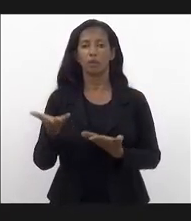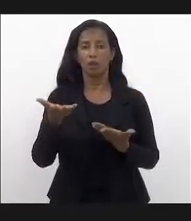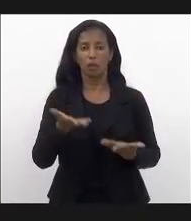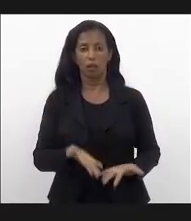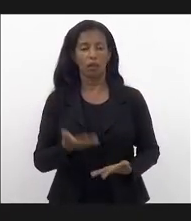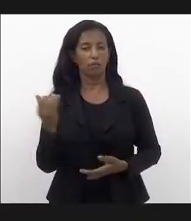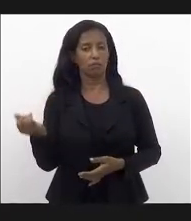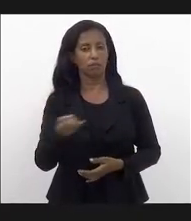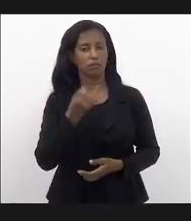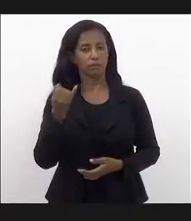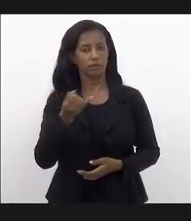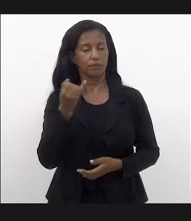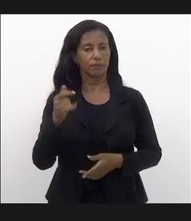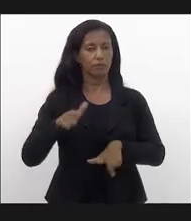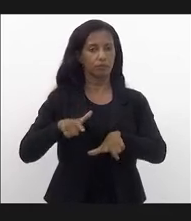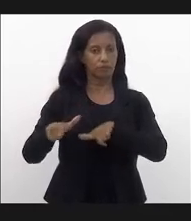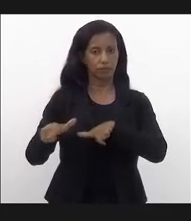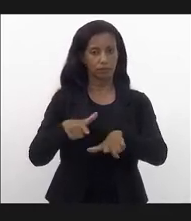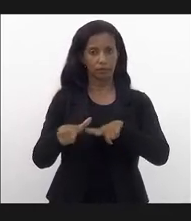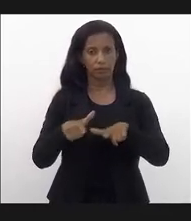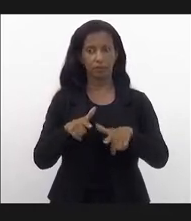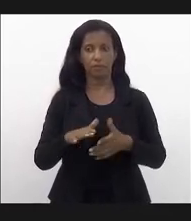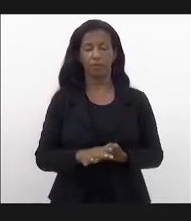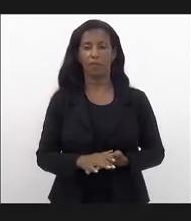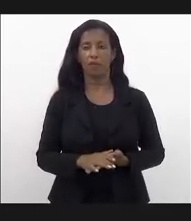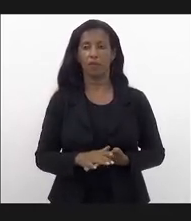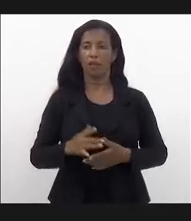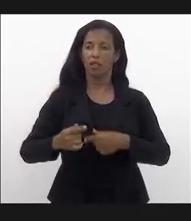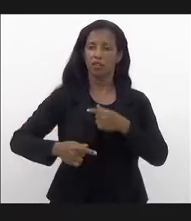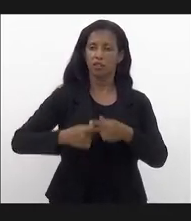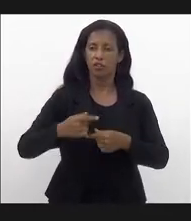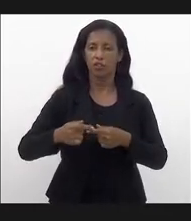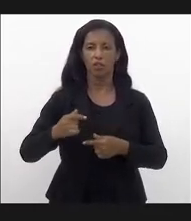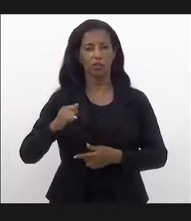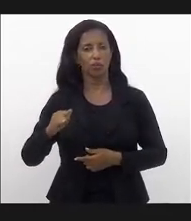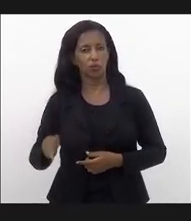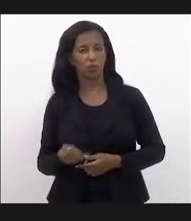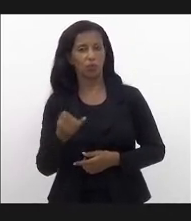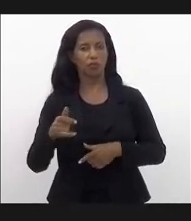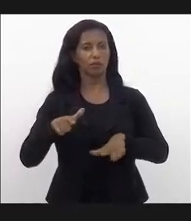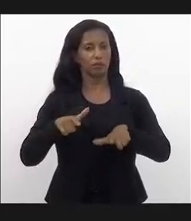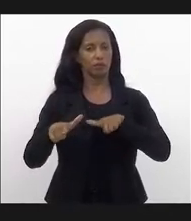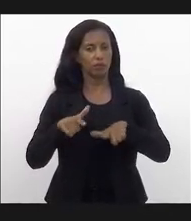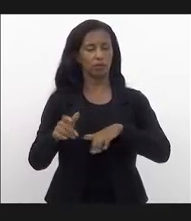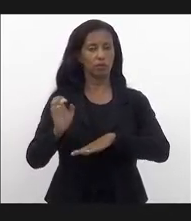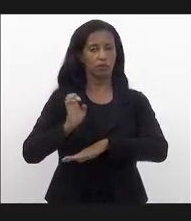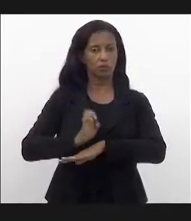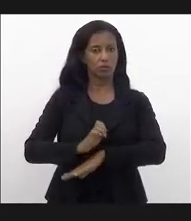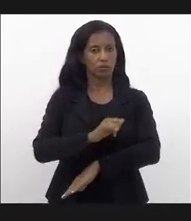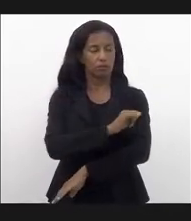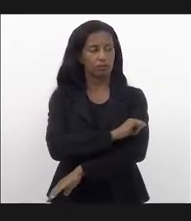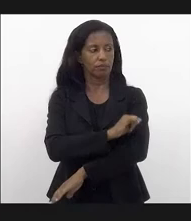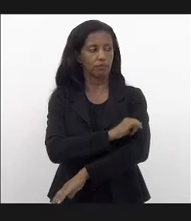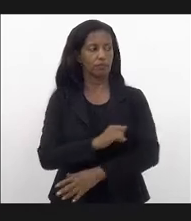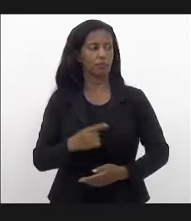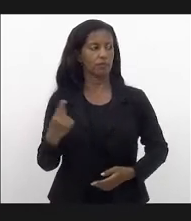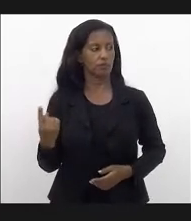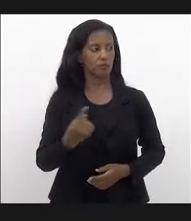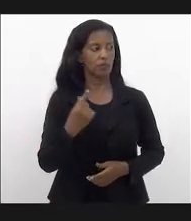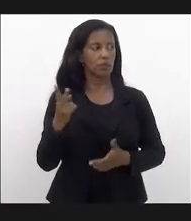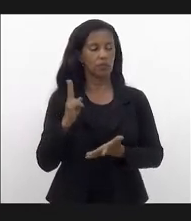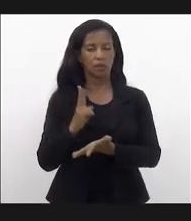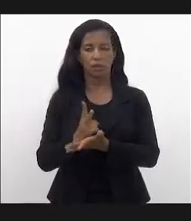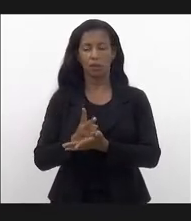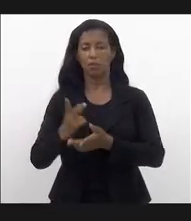importante atividade geradora de emprego de renda do nosso estado do Rio de Janeiro nós sempre